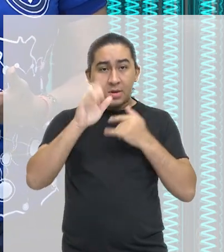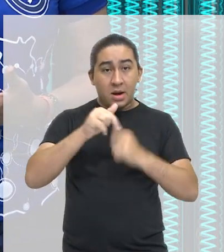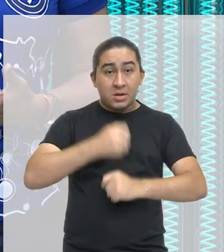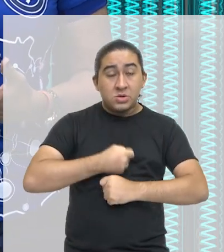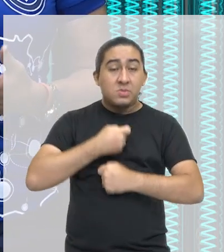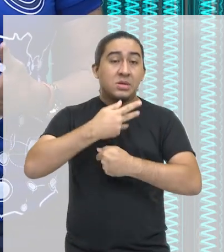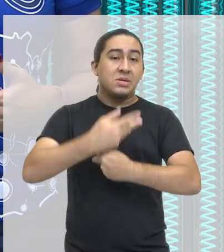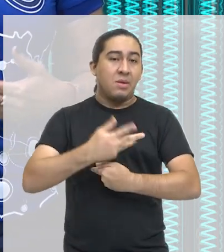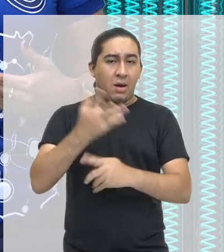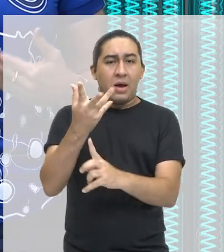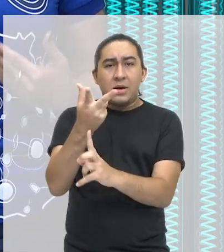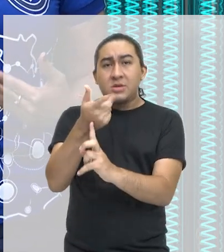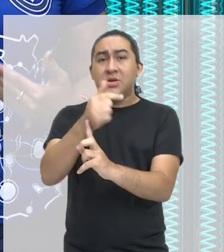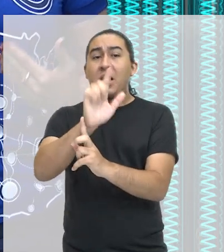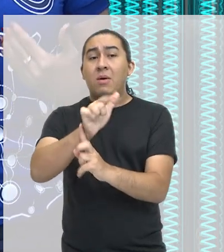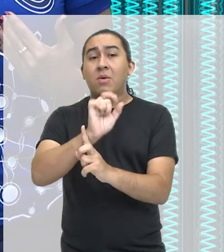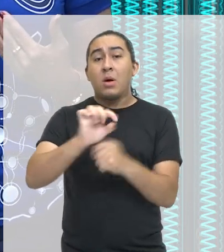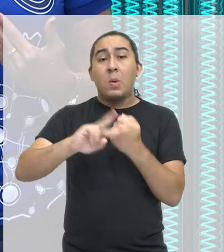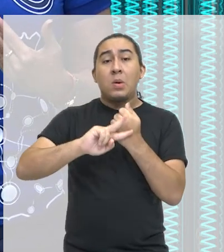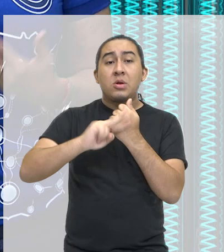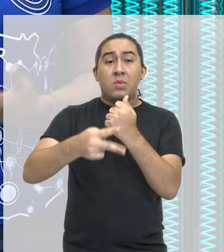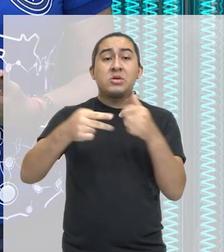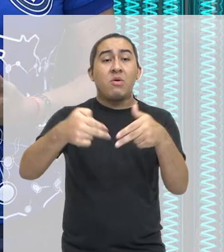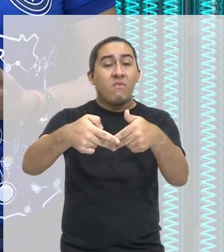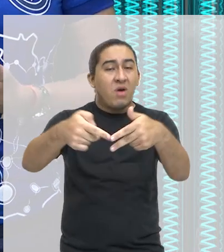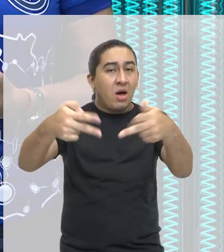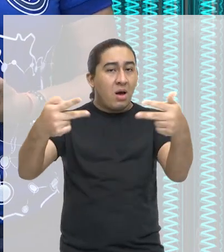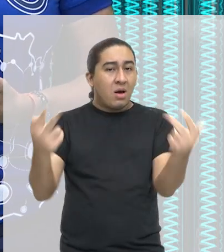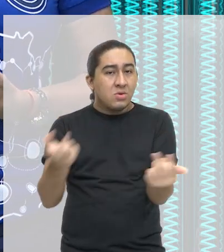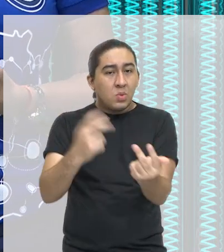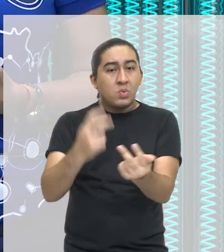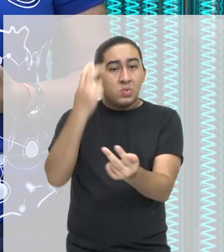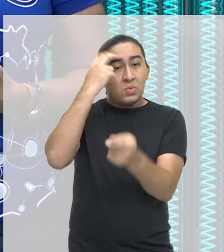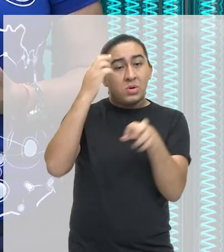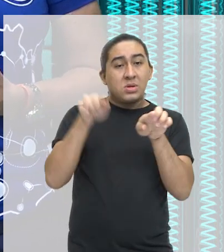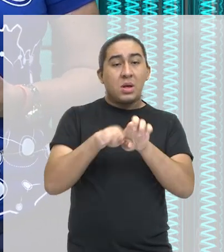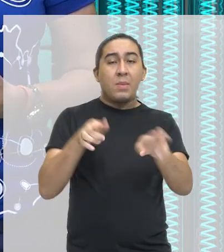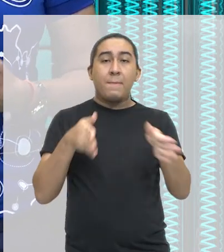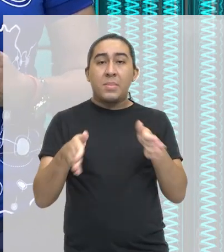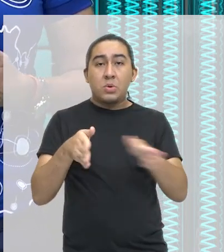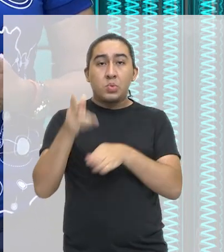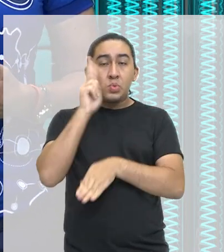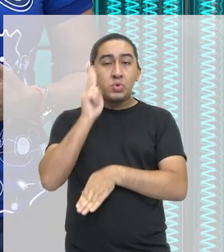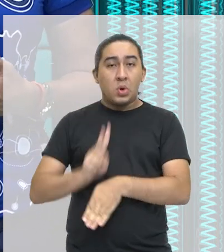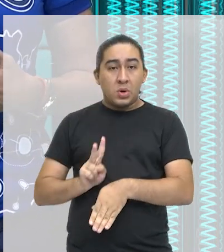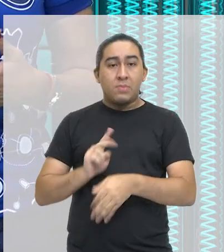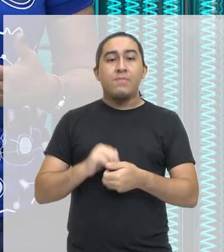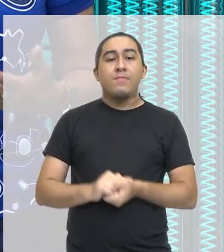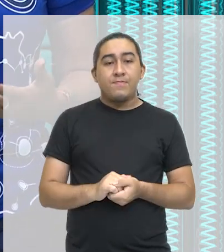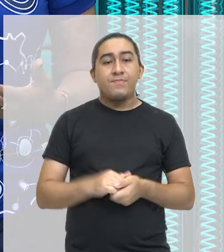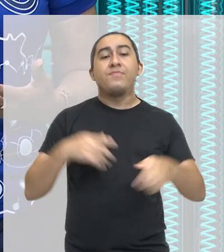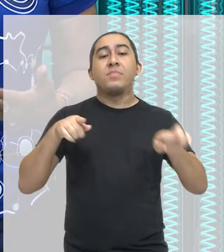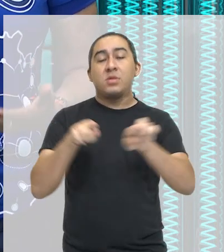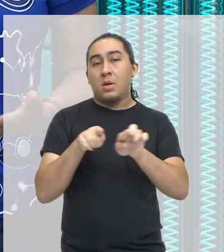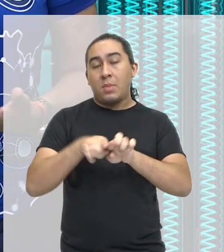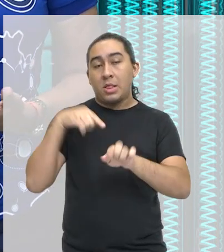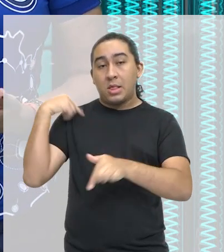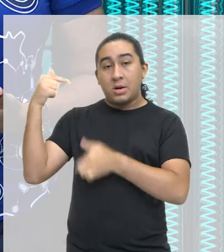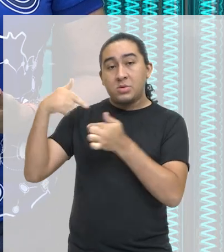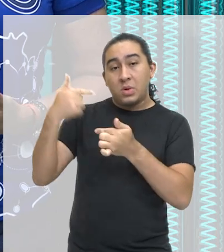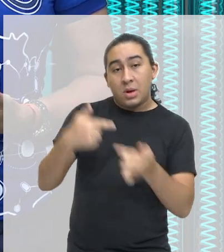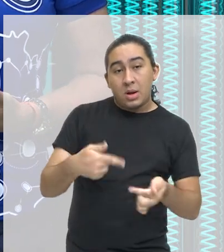expressão artística, é um reflexo das diversas culturas e períodos históricos, tanto